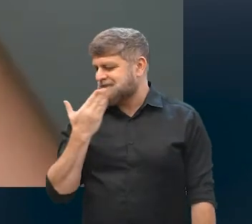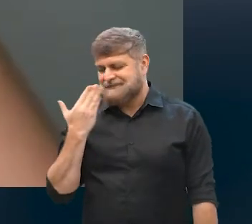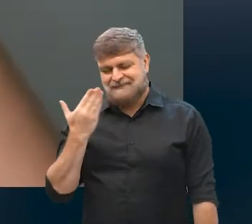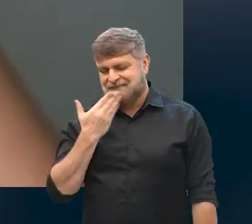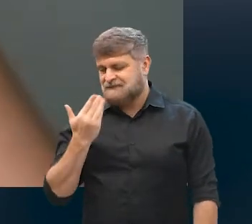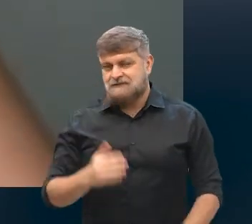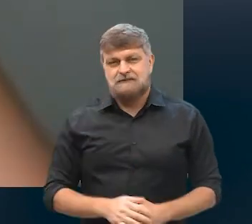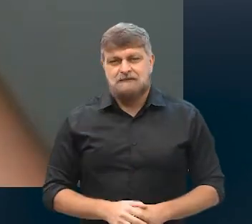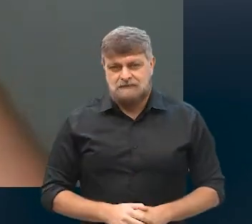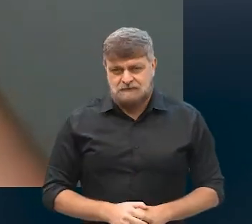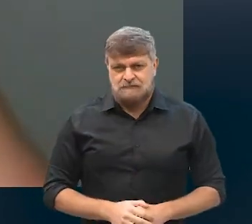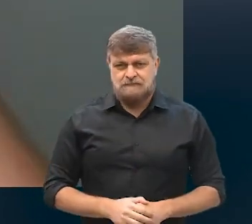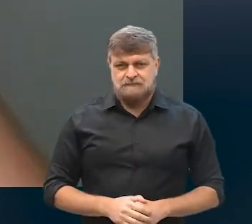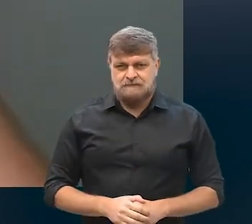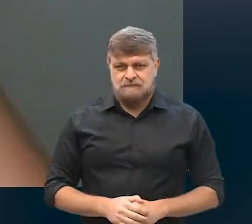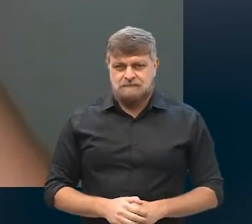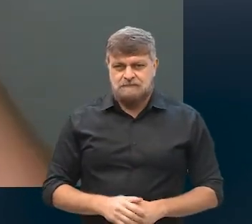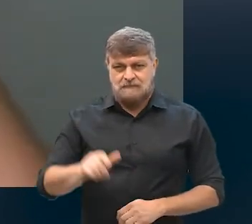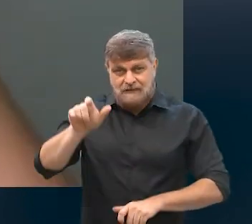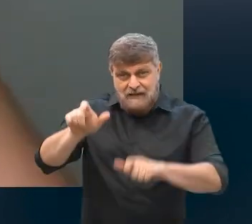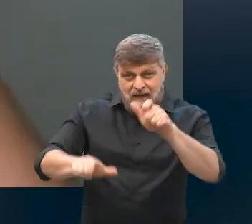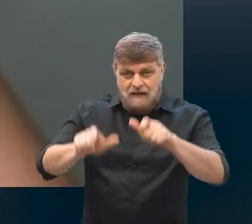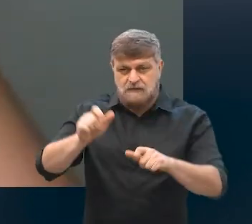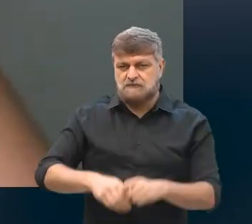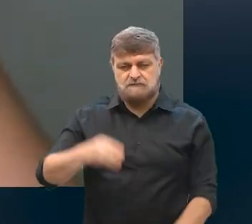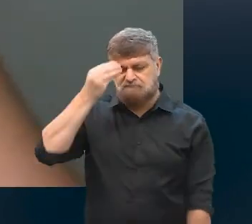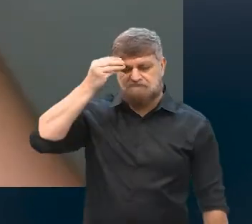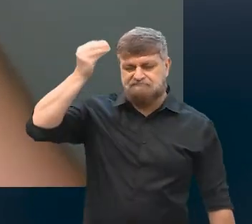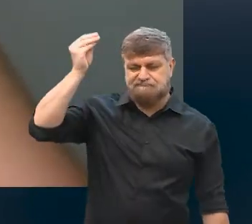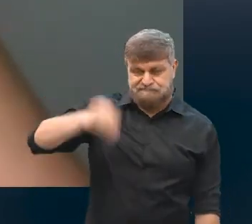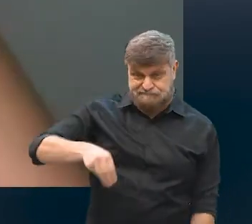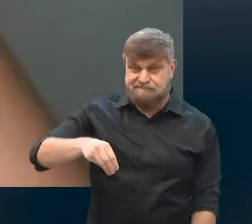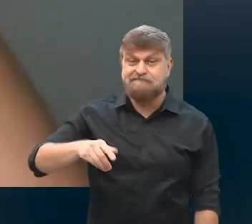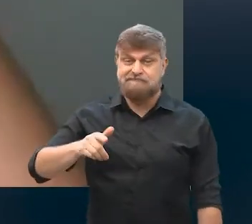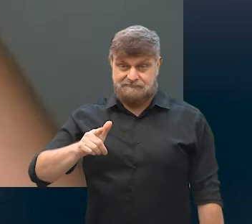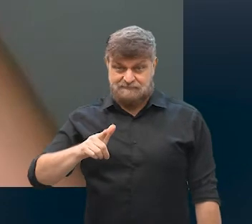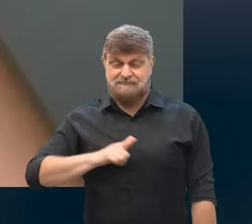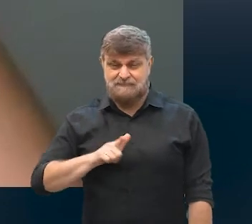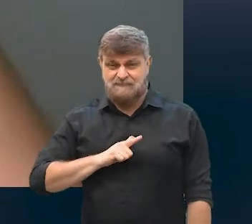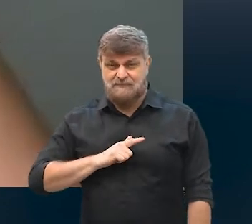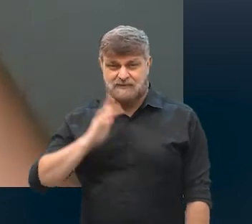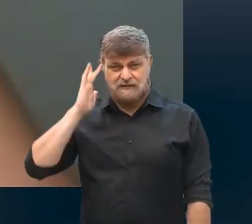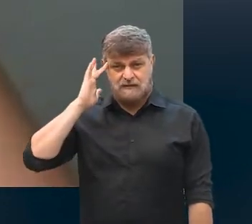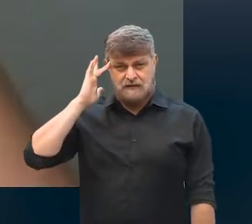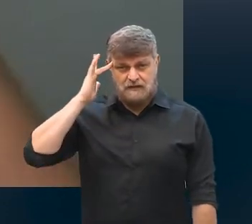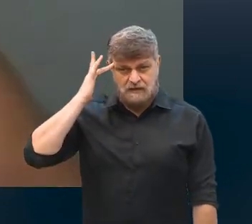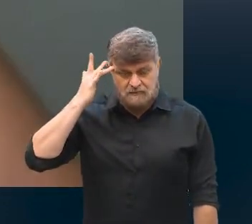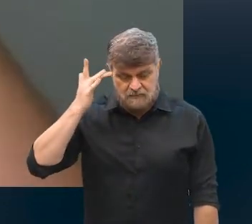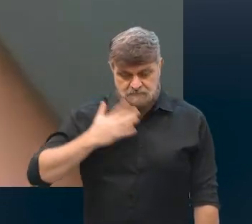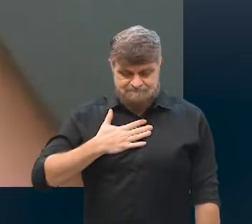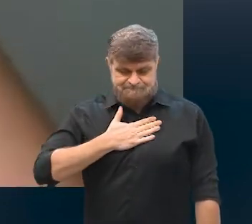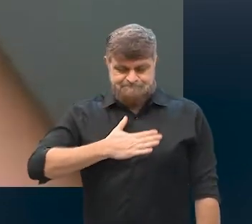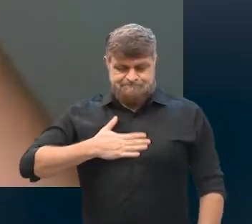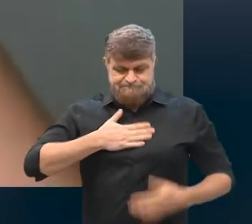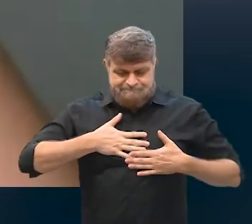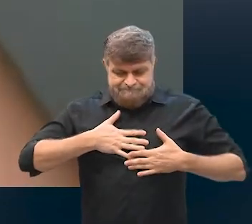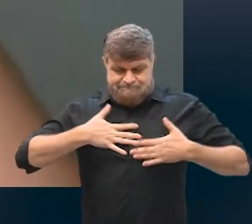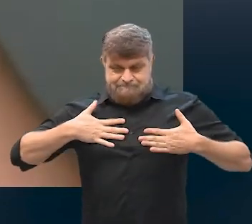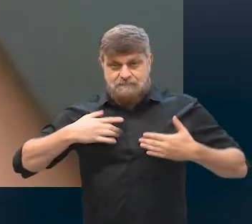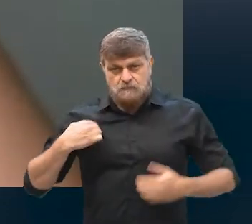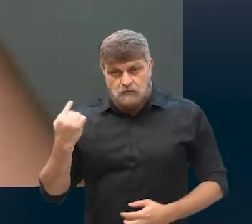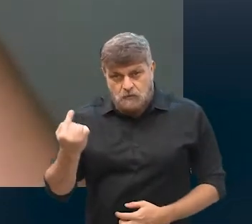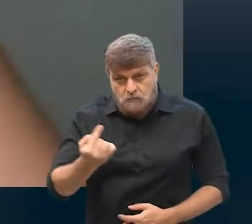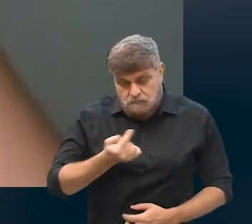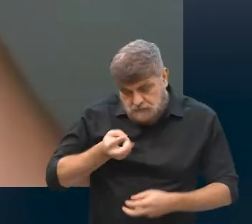é fácil, e não é à toa que muita gente acaba desistindo. Mas acho que é muito recompensador quando a